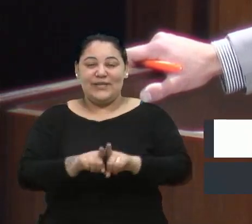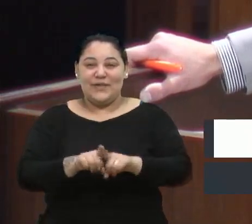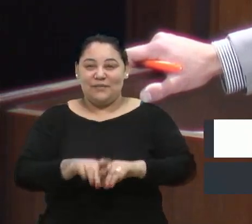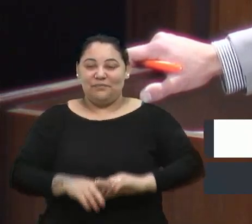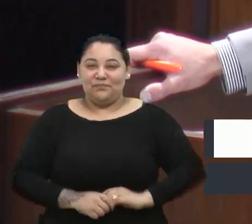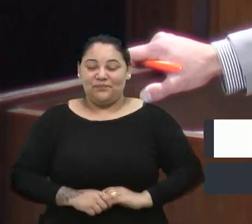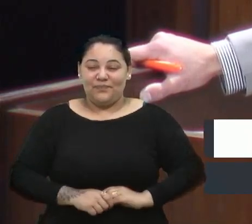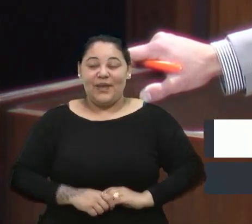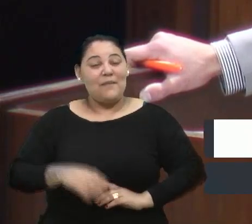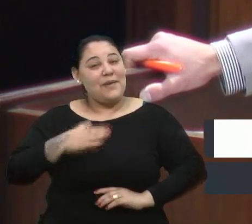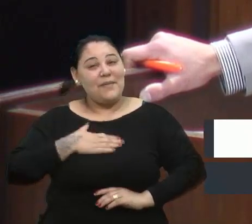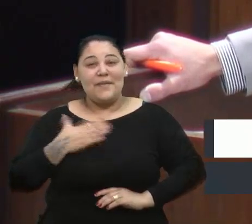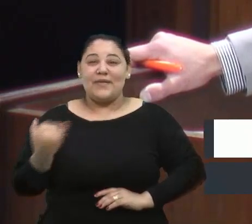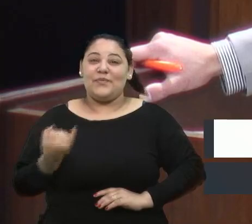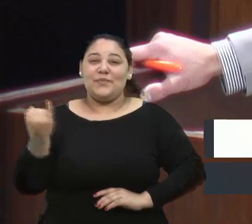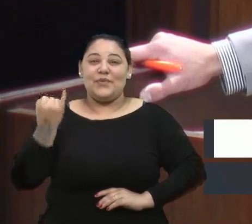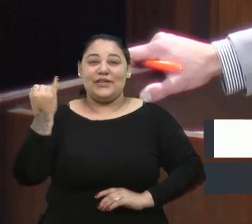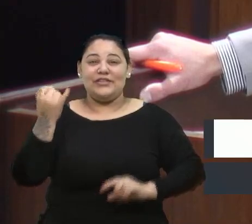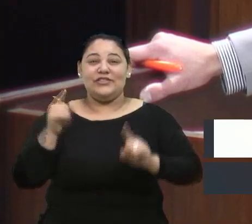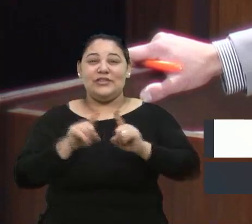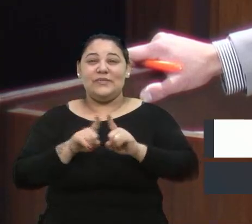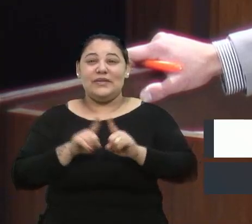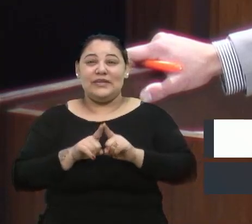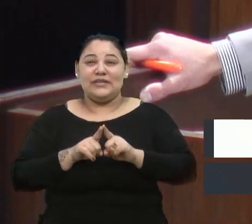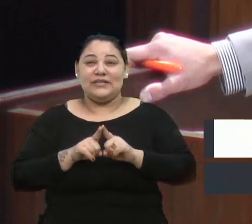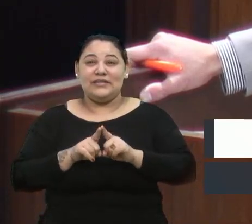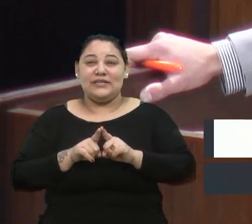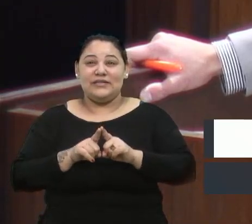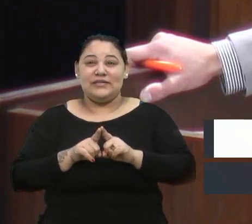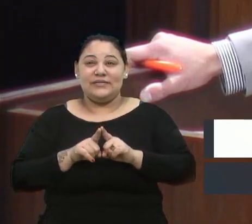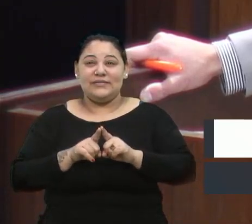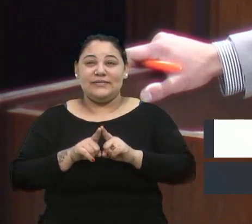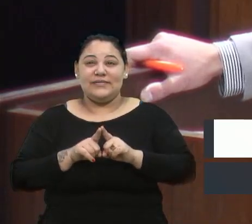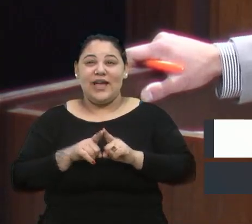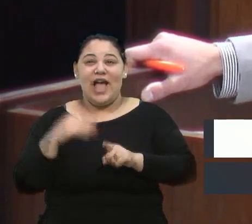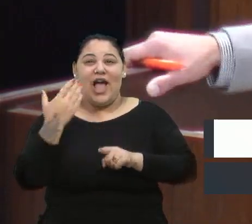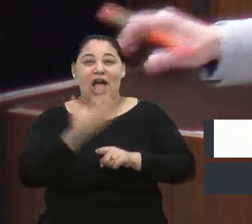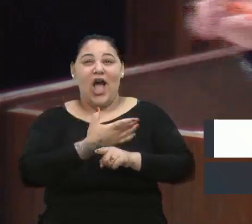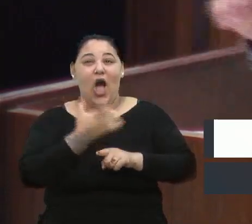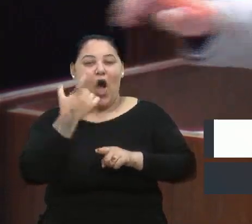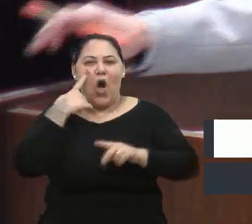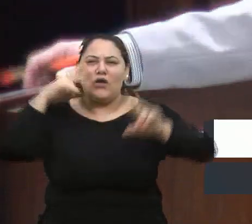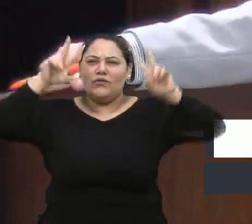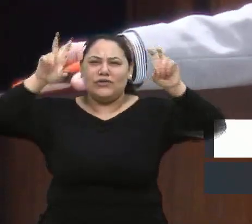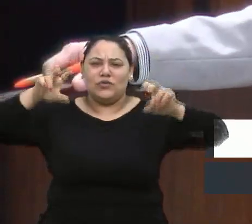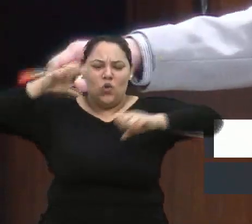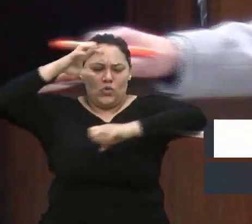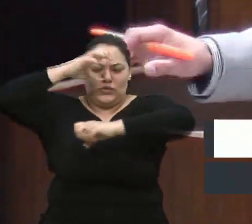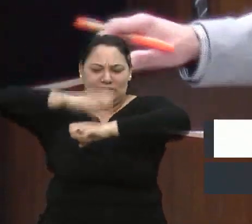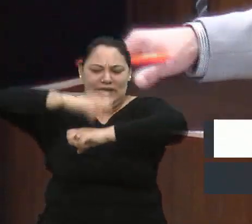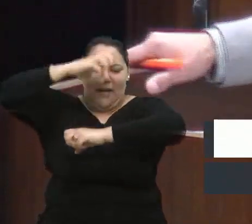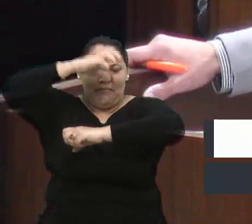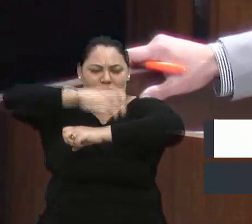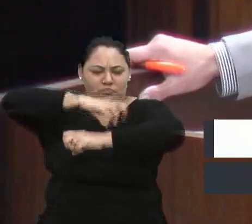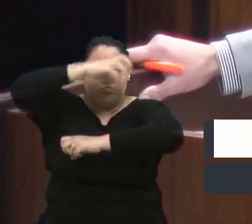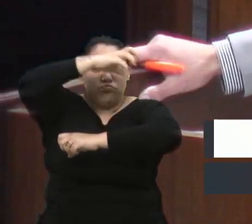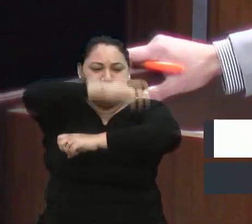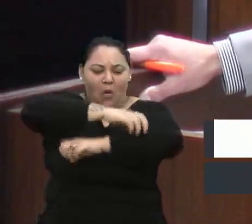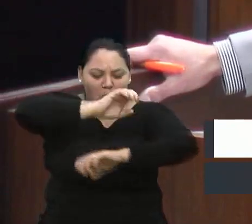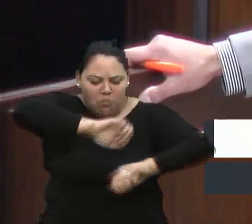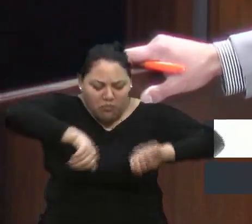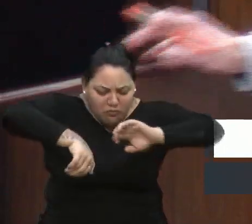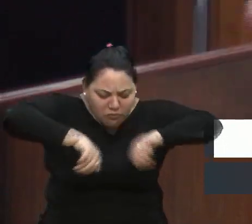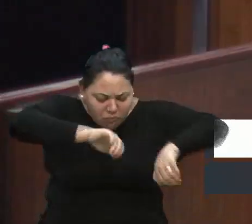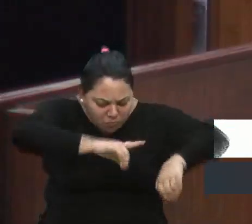grande notícia, o sapo foi desenterrado. Olha o tema, o sapo foi desenterrado. Uma demanda